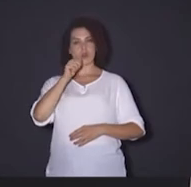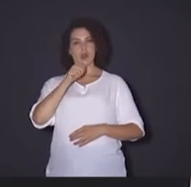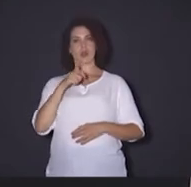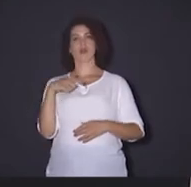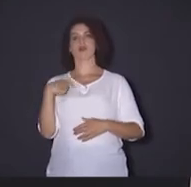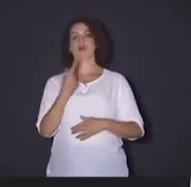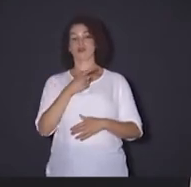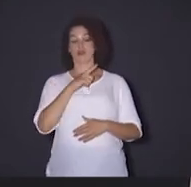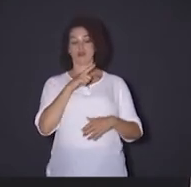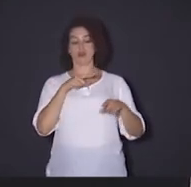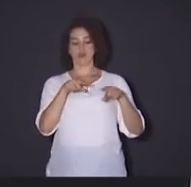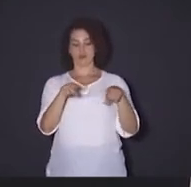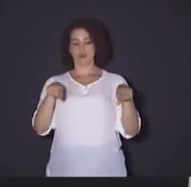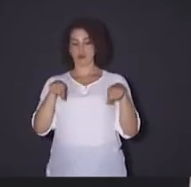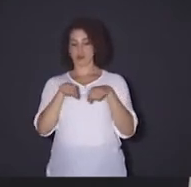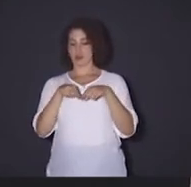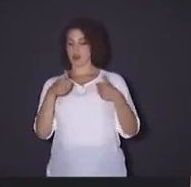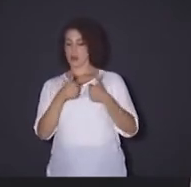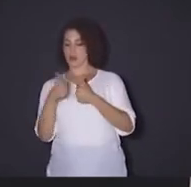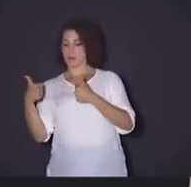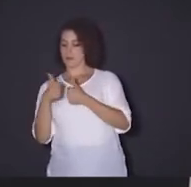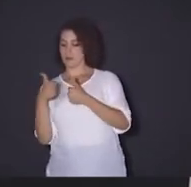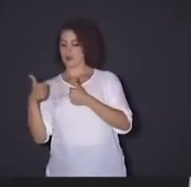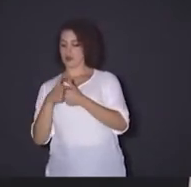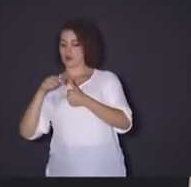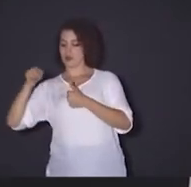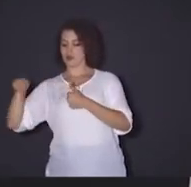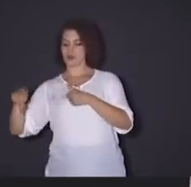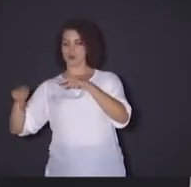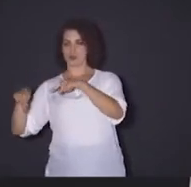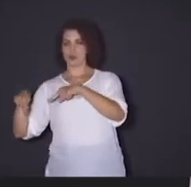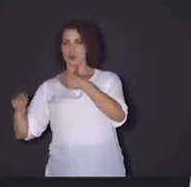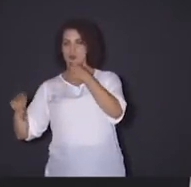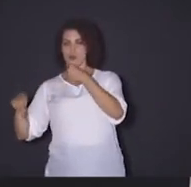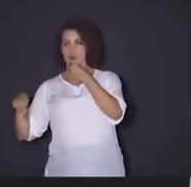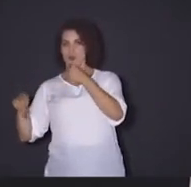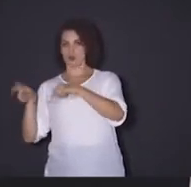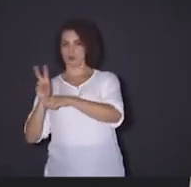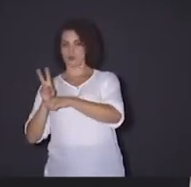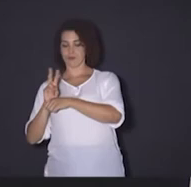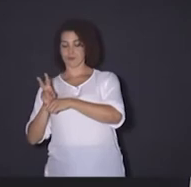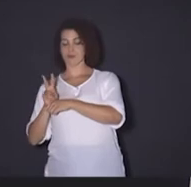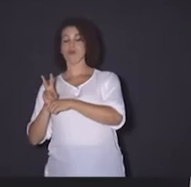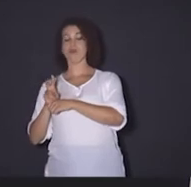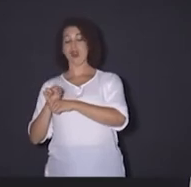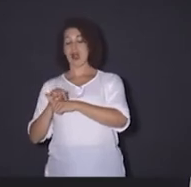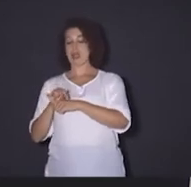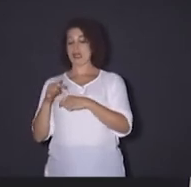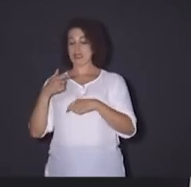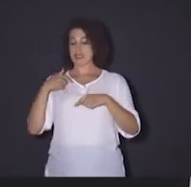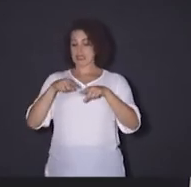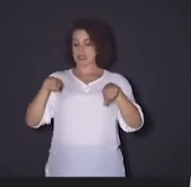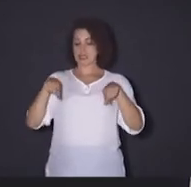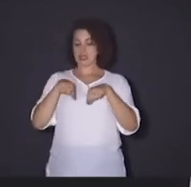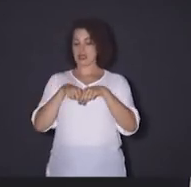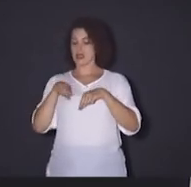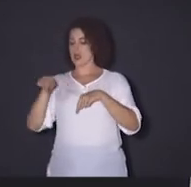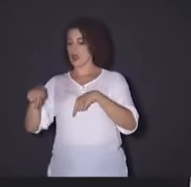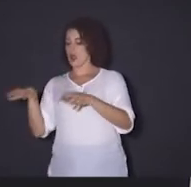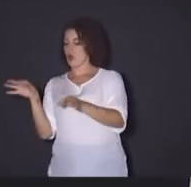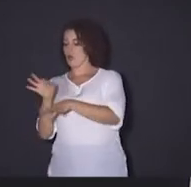gente tem uma sala do lado do escrivão e quando ela sai de lá o pai lá ele está na nossa sala recebe massagem no pé conversa com o terapeuta